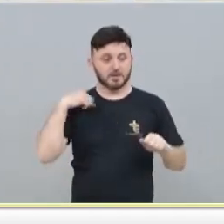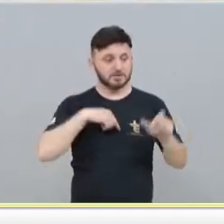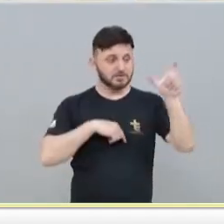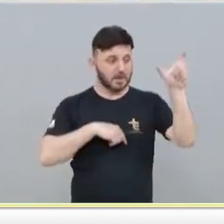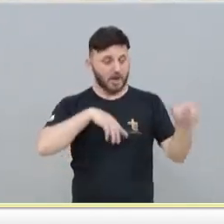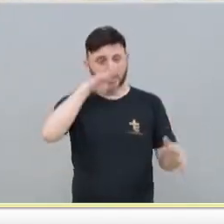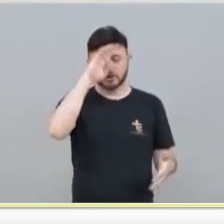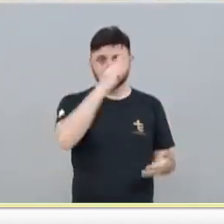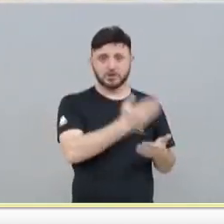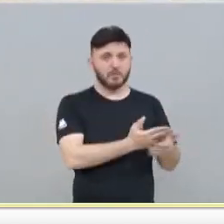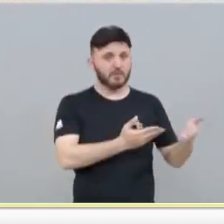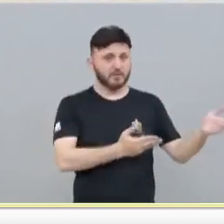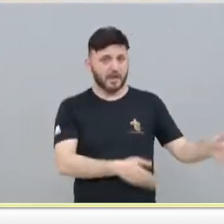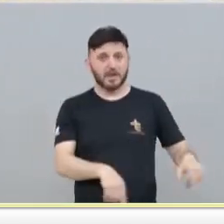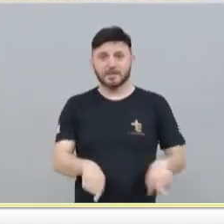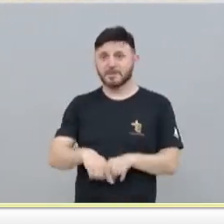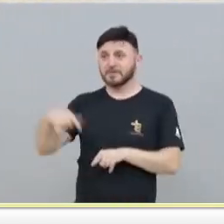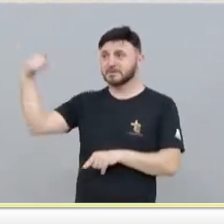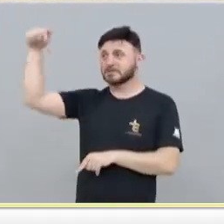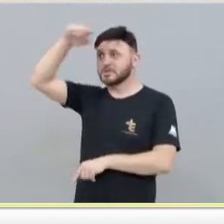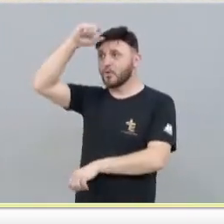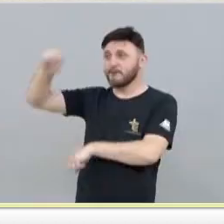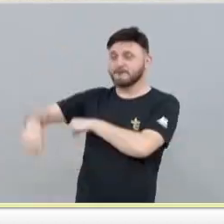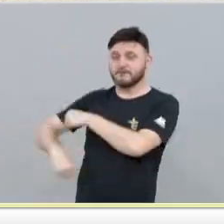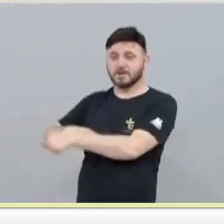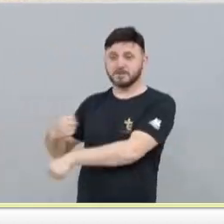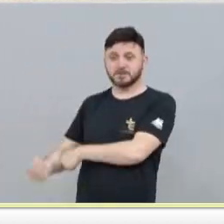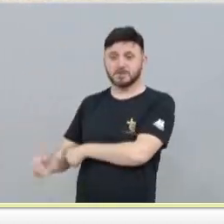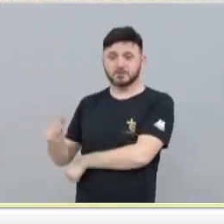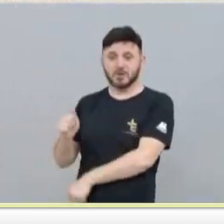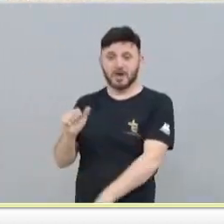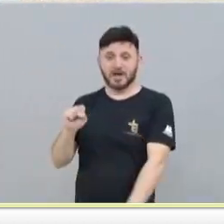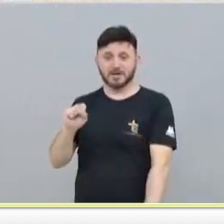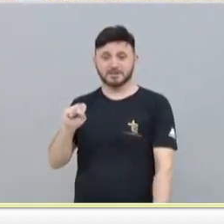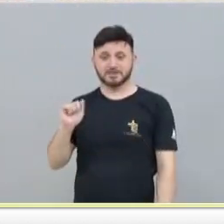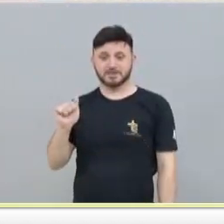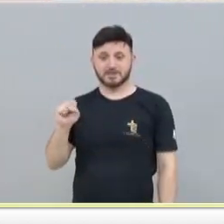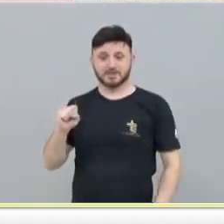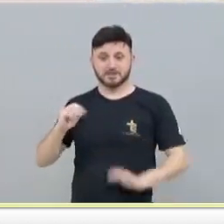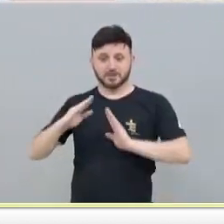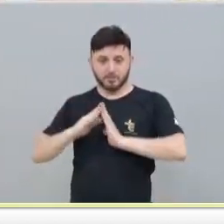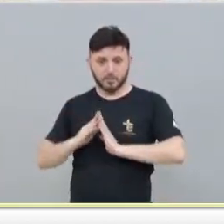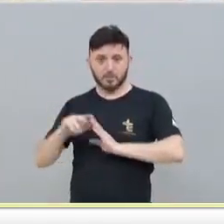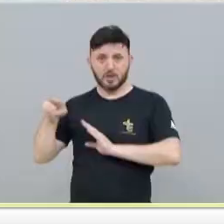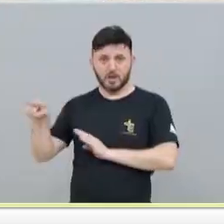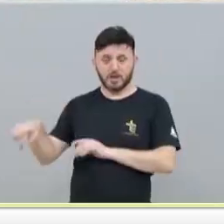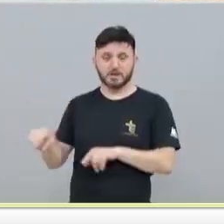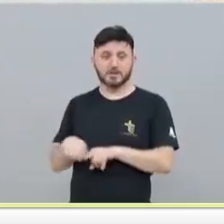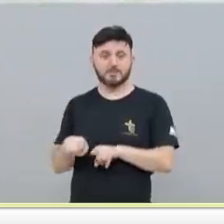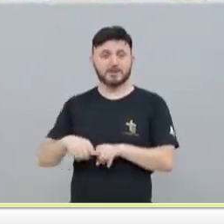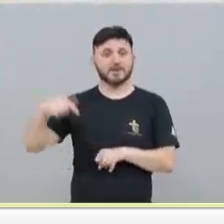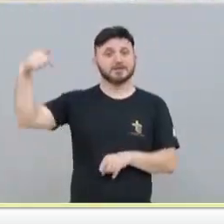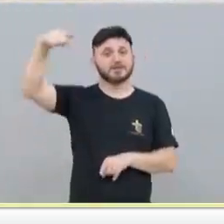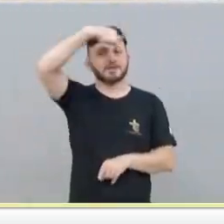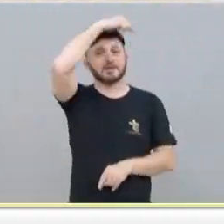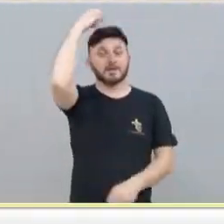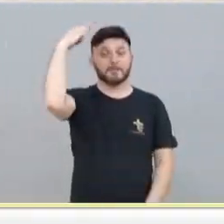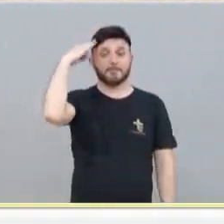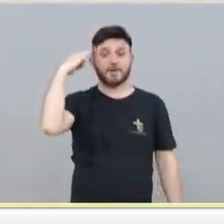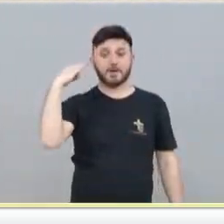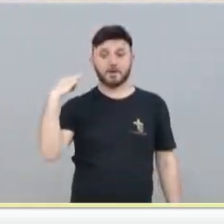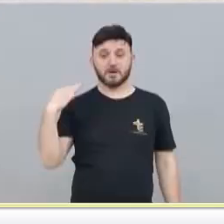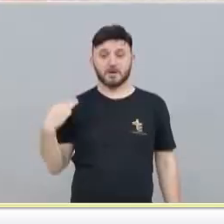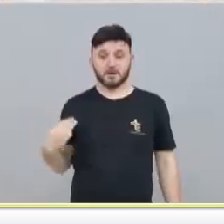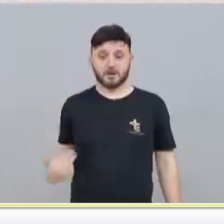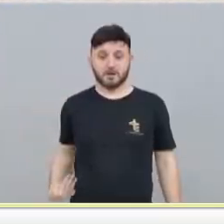que um francisco que morou em assis nós acreditamos que uma teresa de calcutá